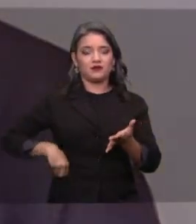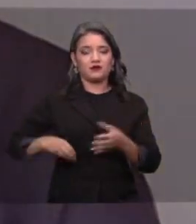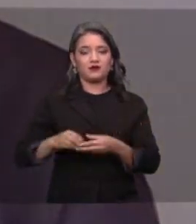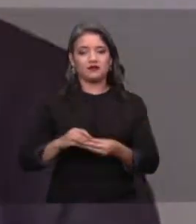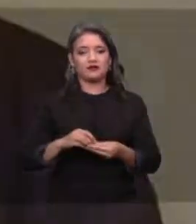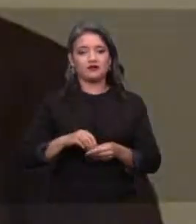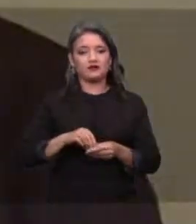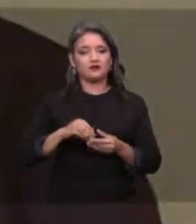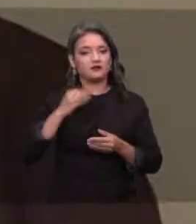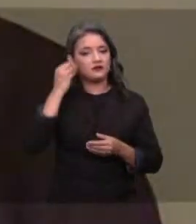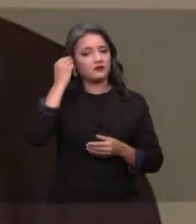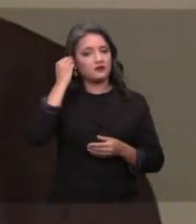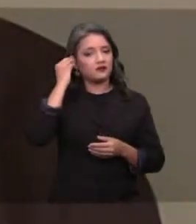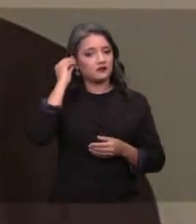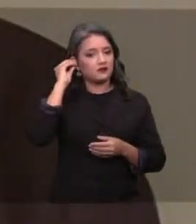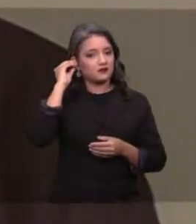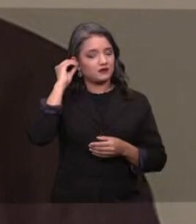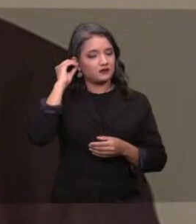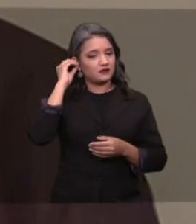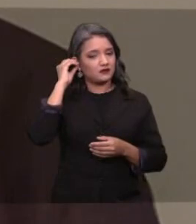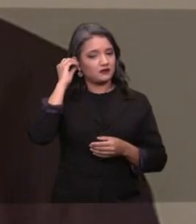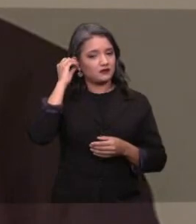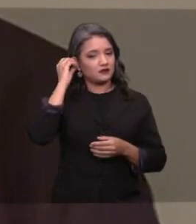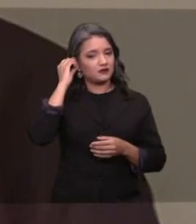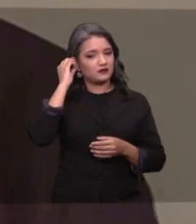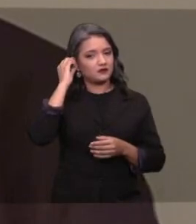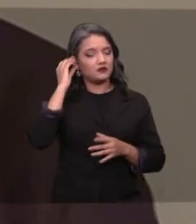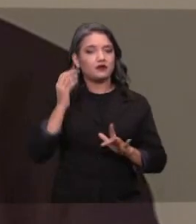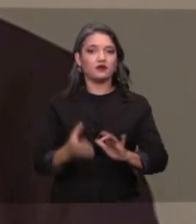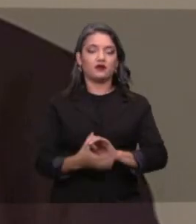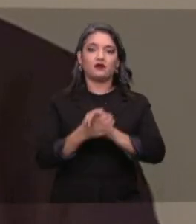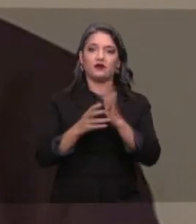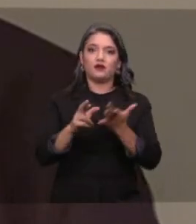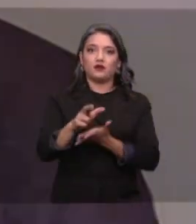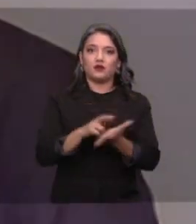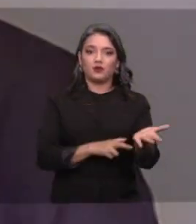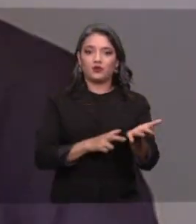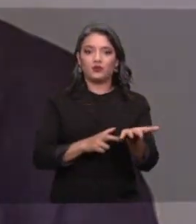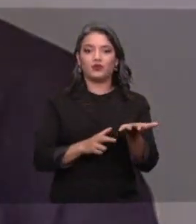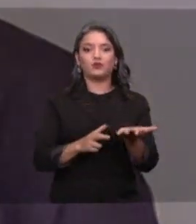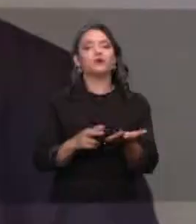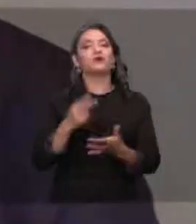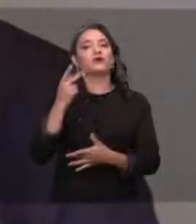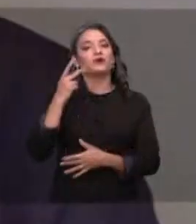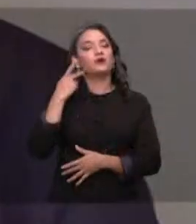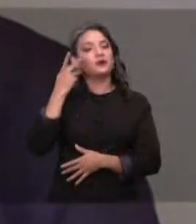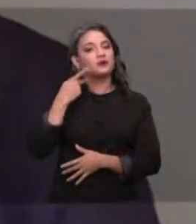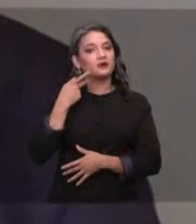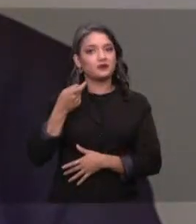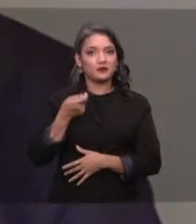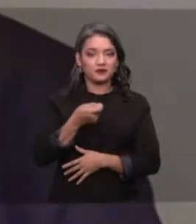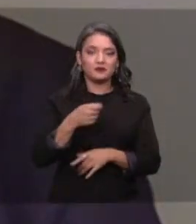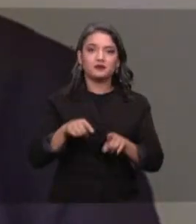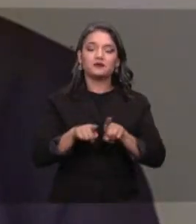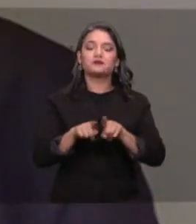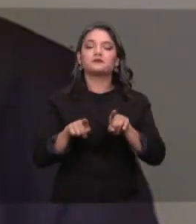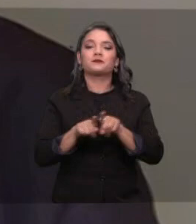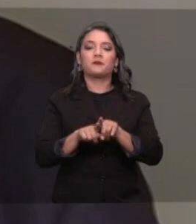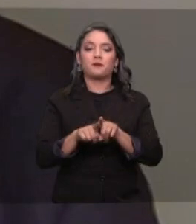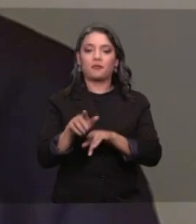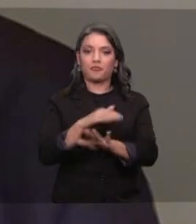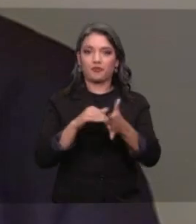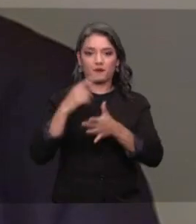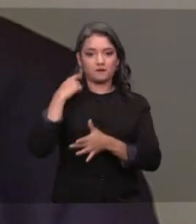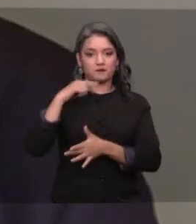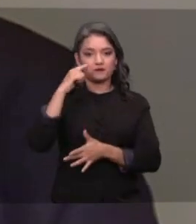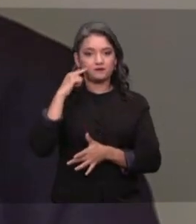da República, os advogados que me antecederam na tribuna e os que ainda se pronunciarão. Eu falo